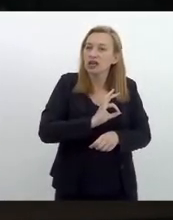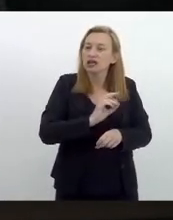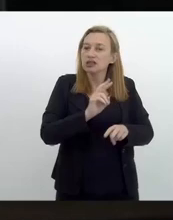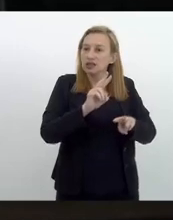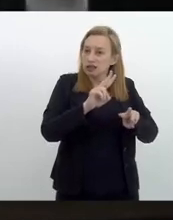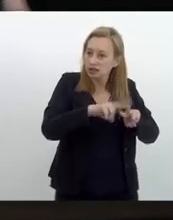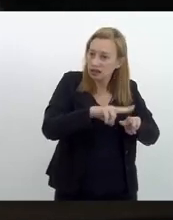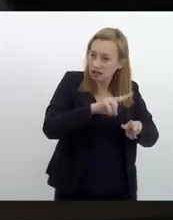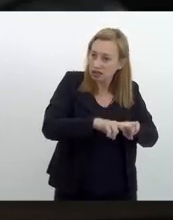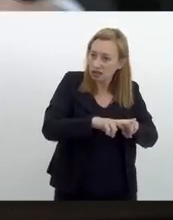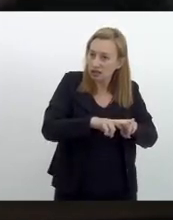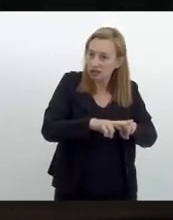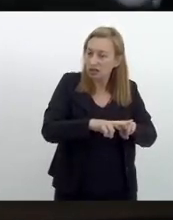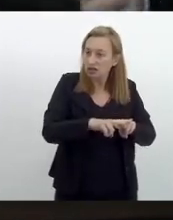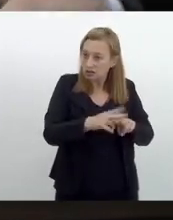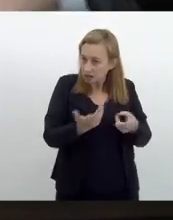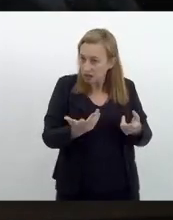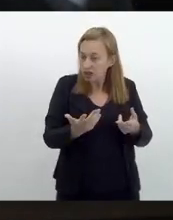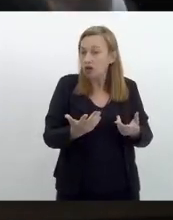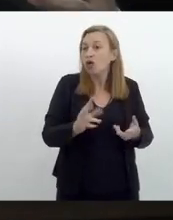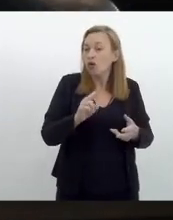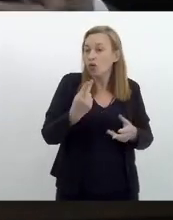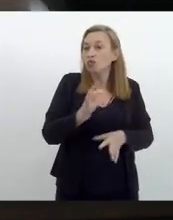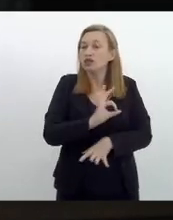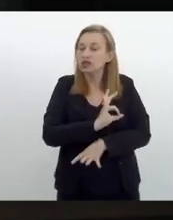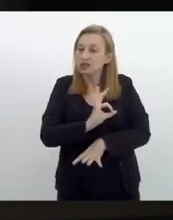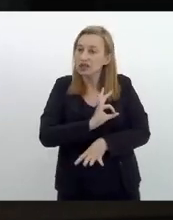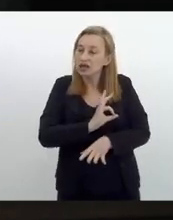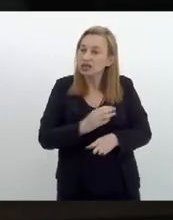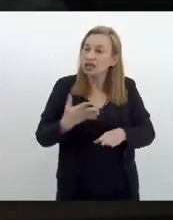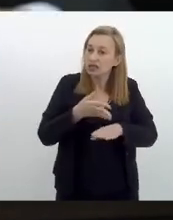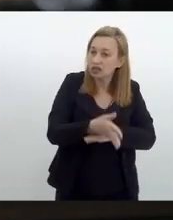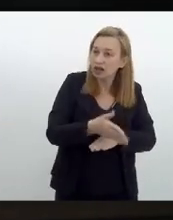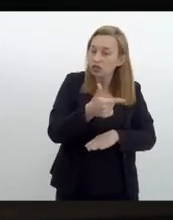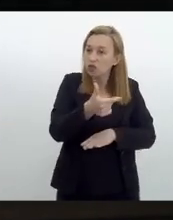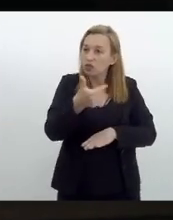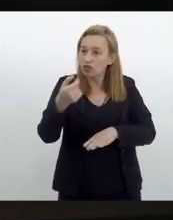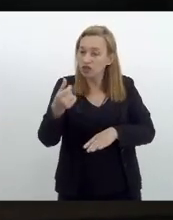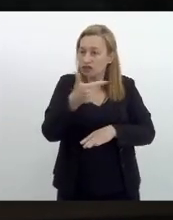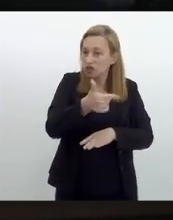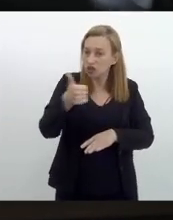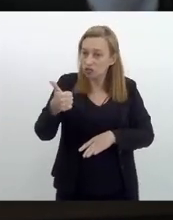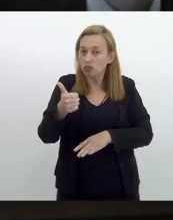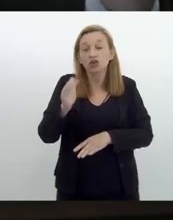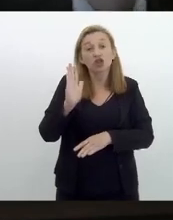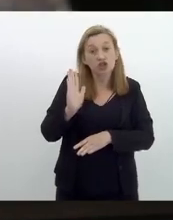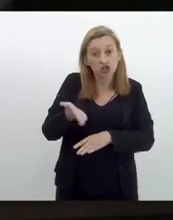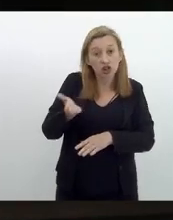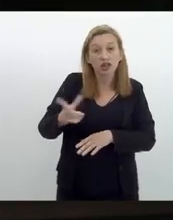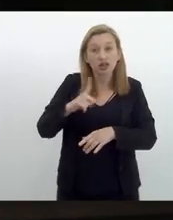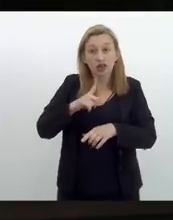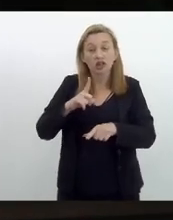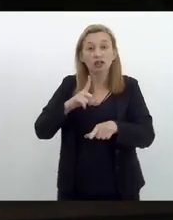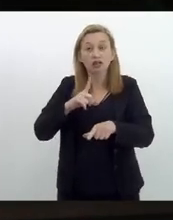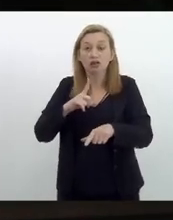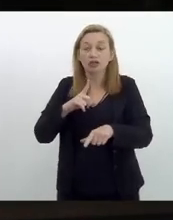entraram no serviço com 20 com 21 e nestes casos já contribuíram e tem o tempo de serviço